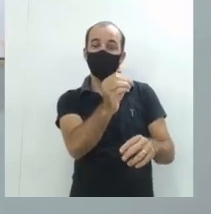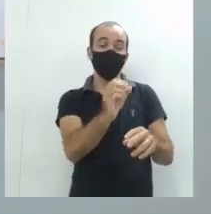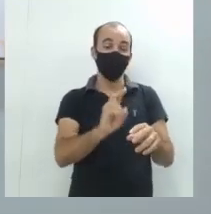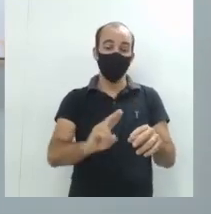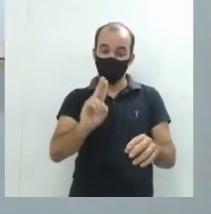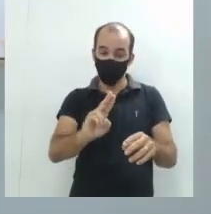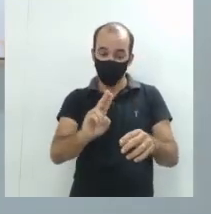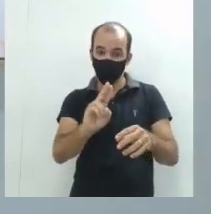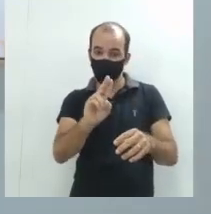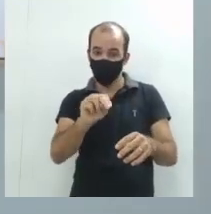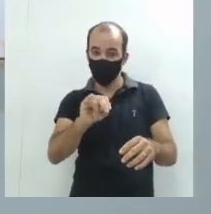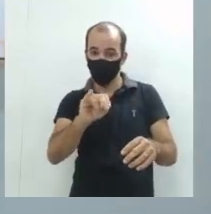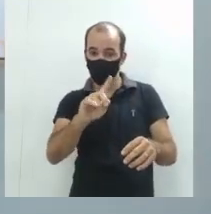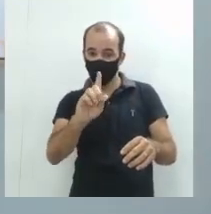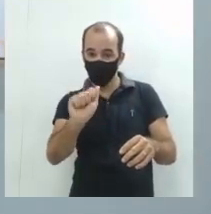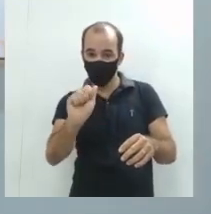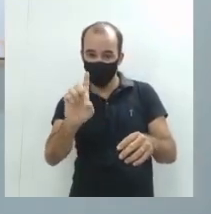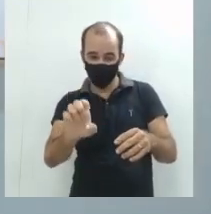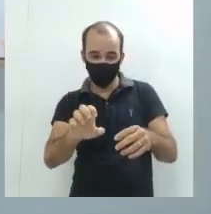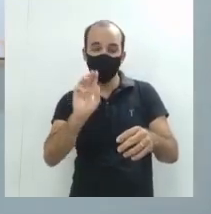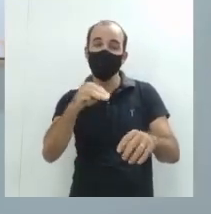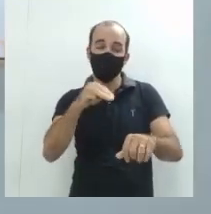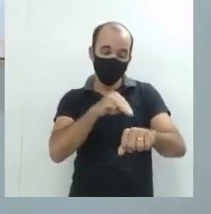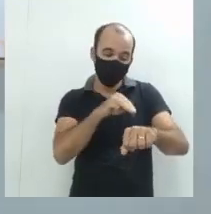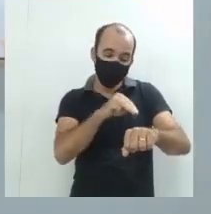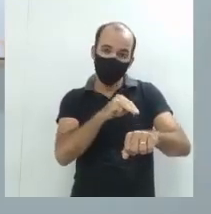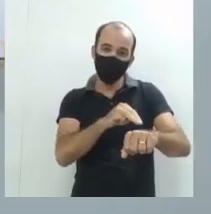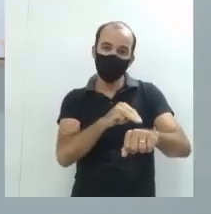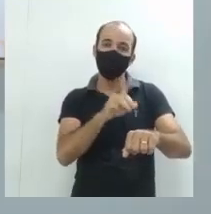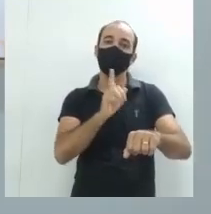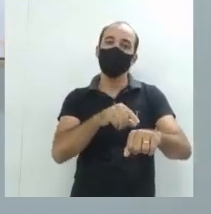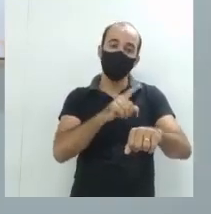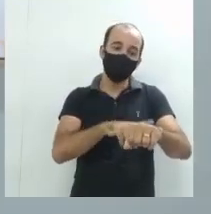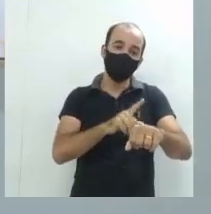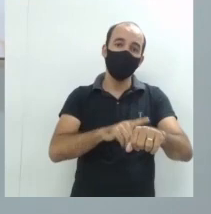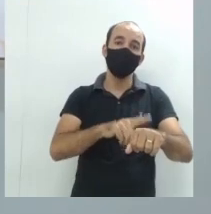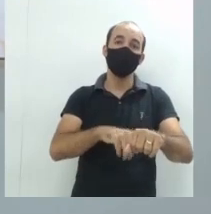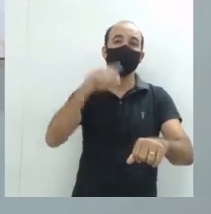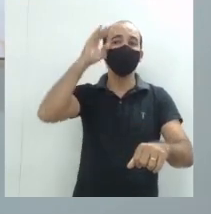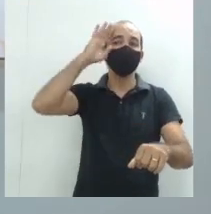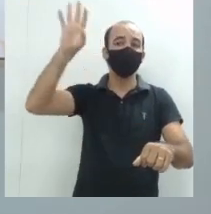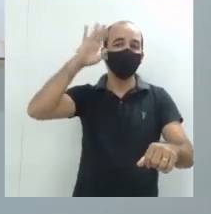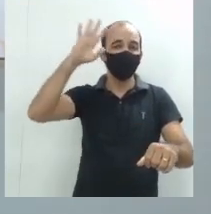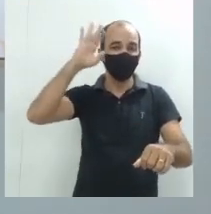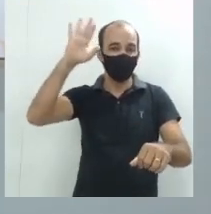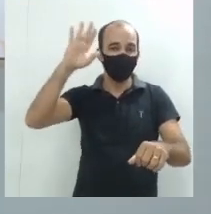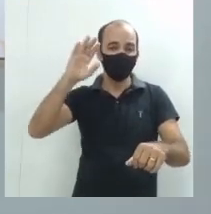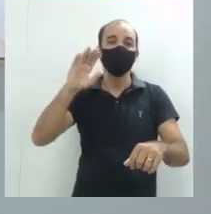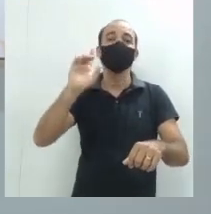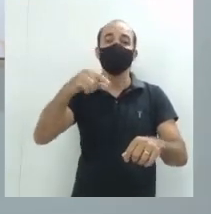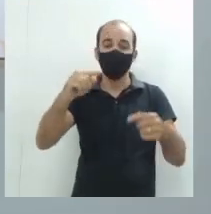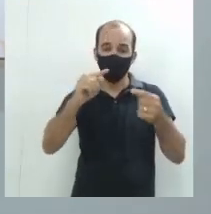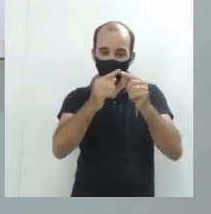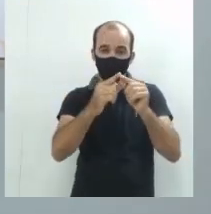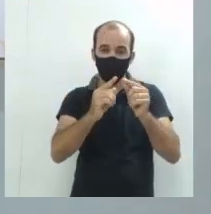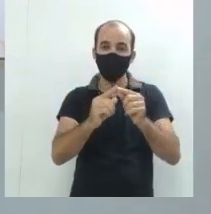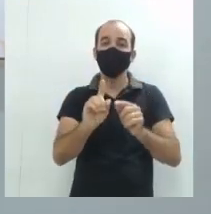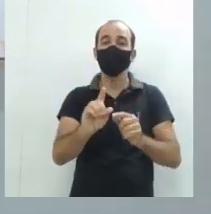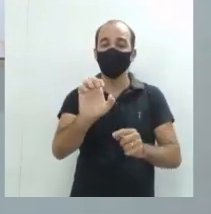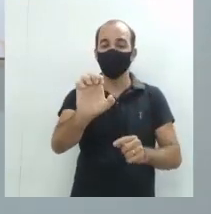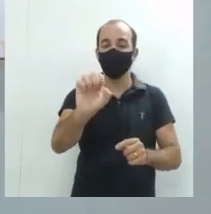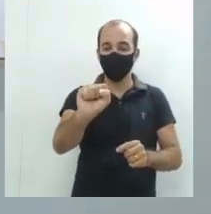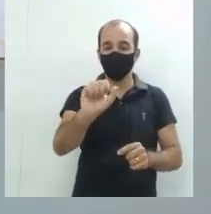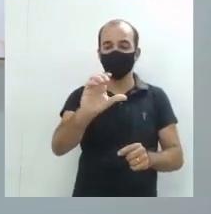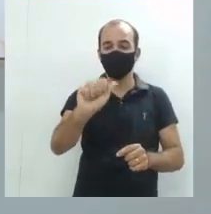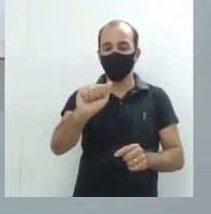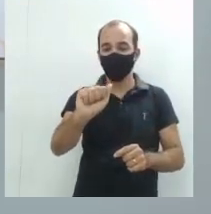essa? Tempo. E tempo é eminentemente o quê? Escalar. A informação já está completa apenas